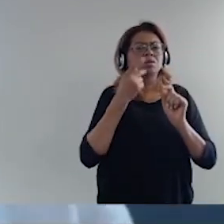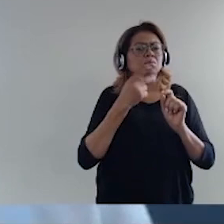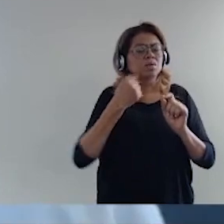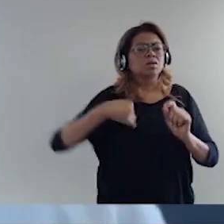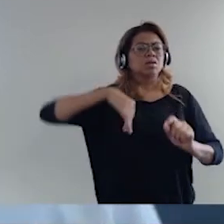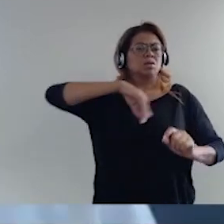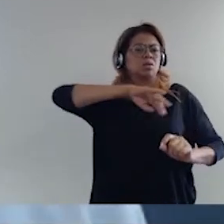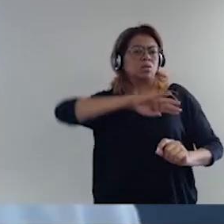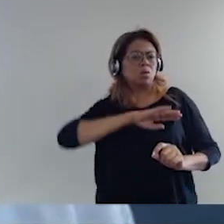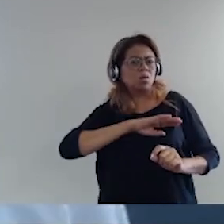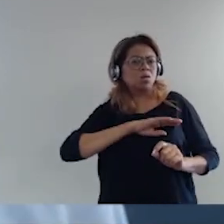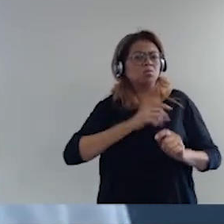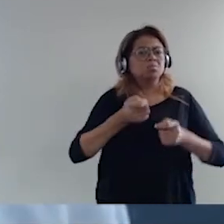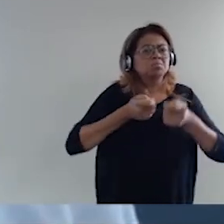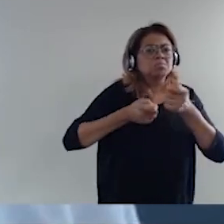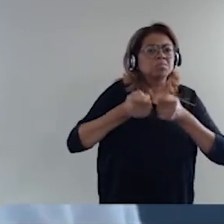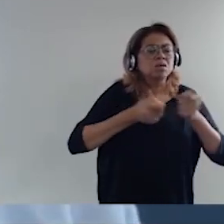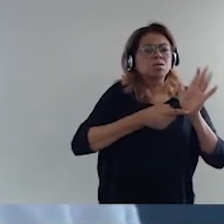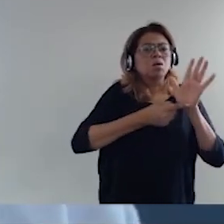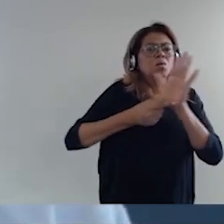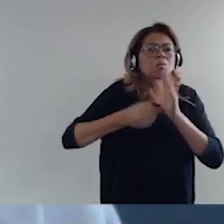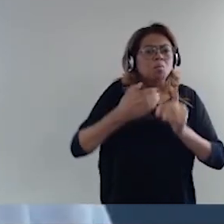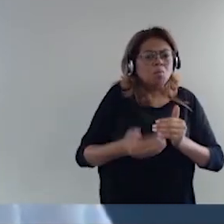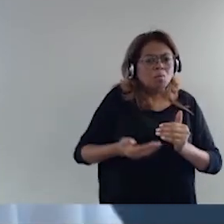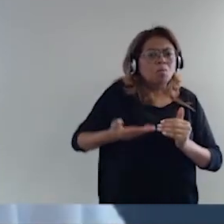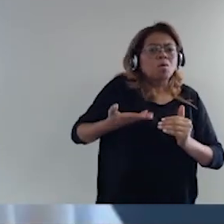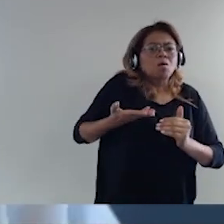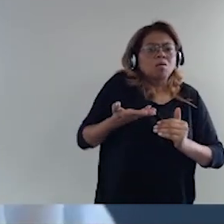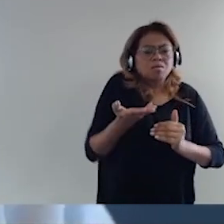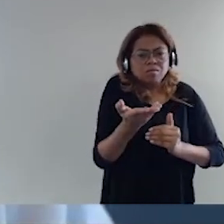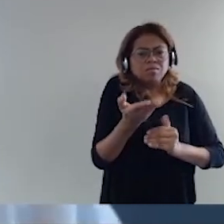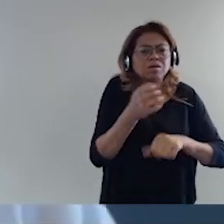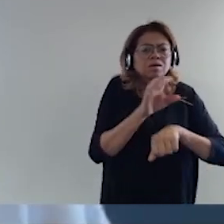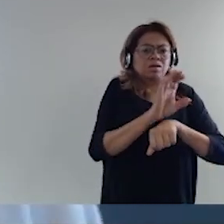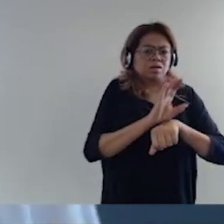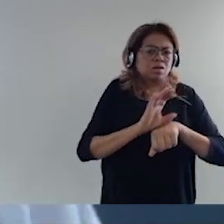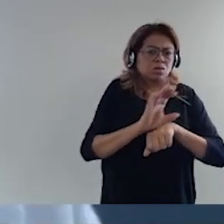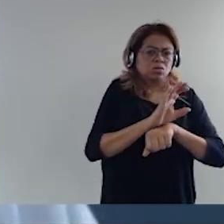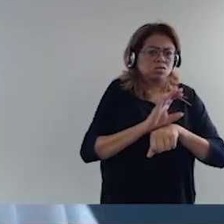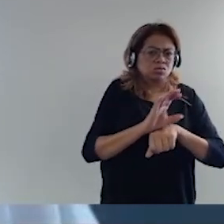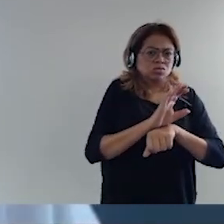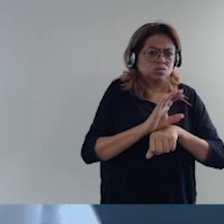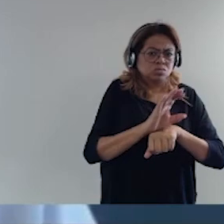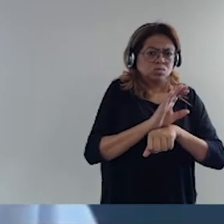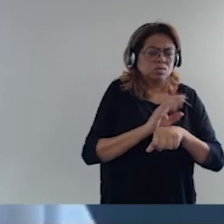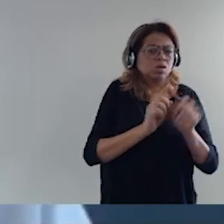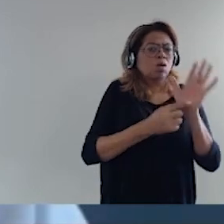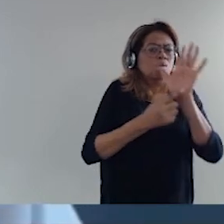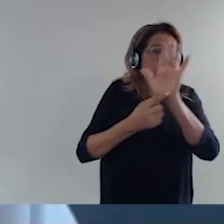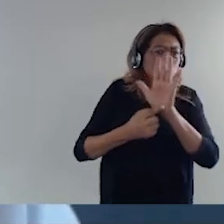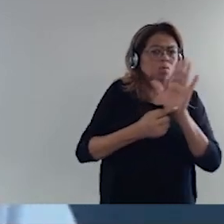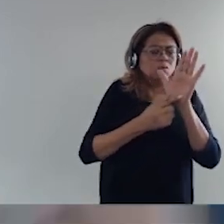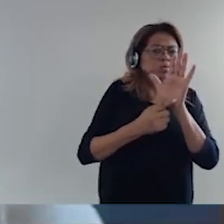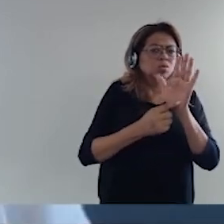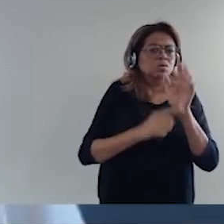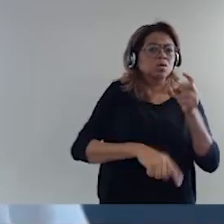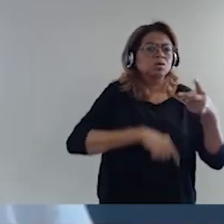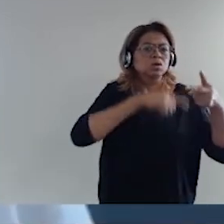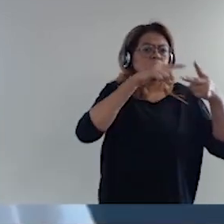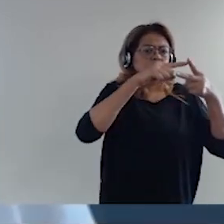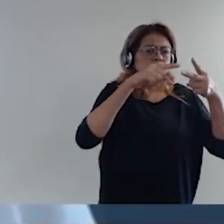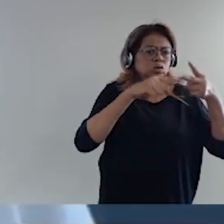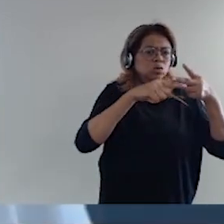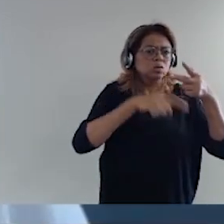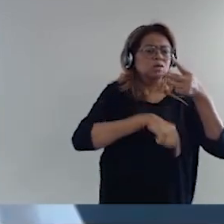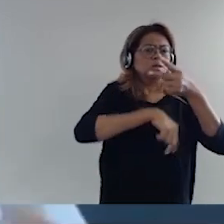de promoção da democracia. A Constituição de 88 ela foi forjada não é? Em cima de dois pilares e